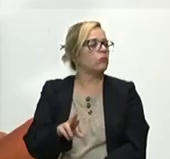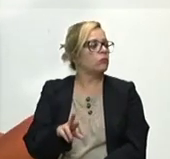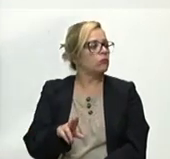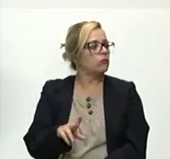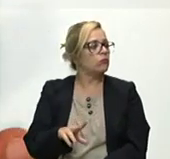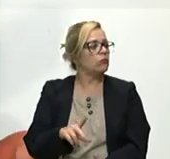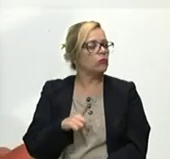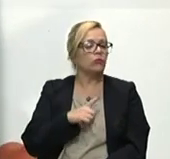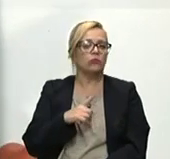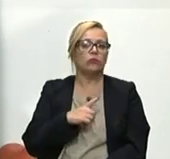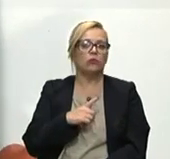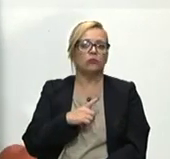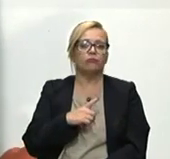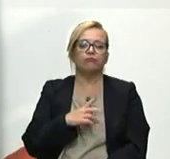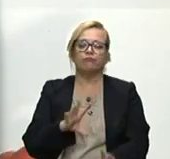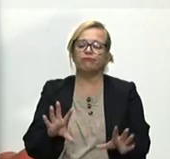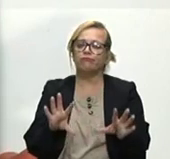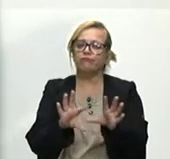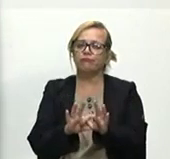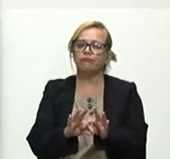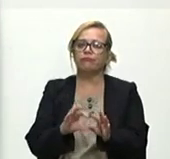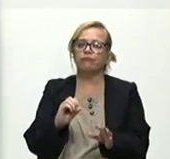tenho ali o coeficiente de correlação,